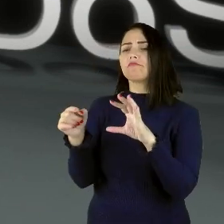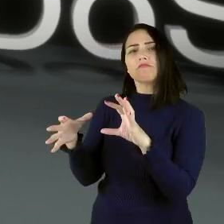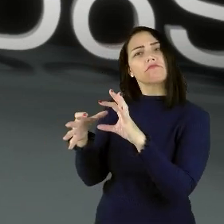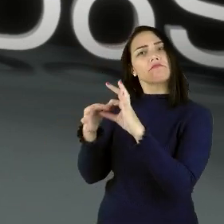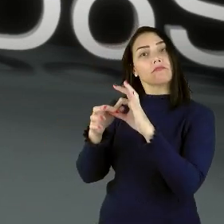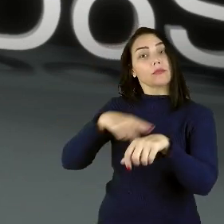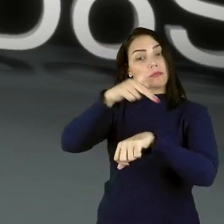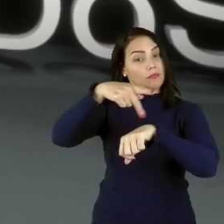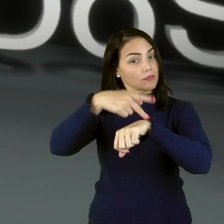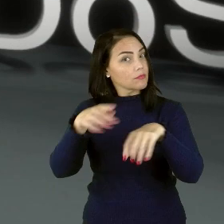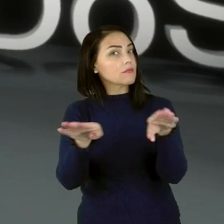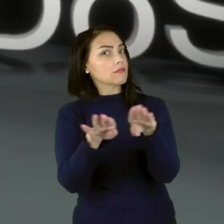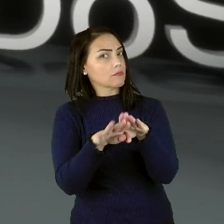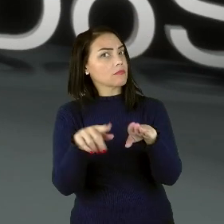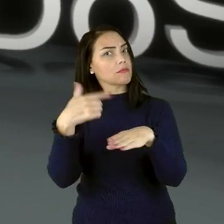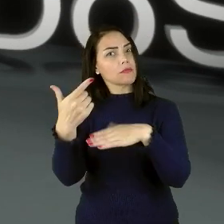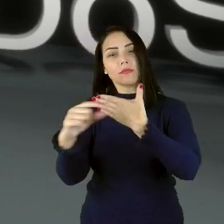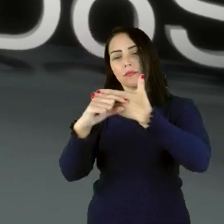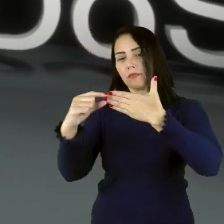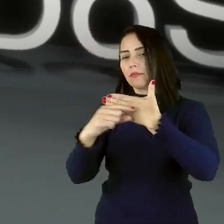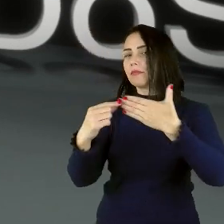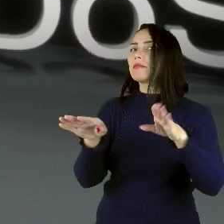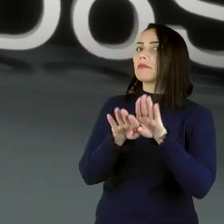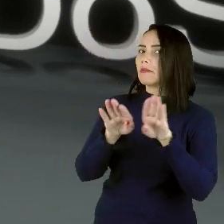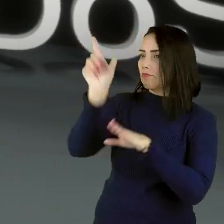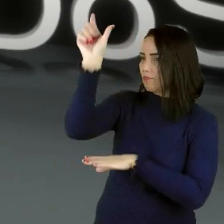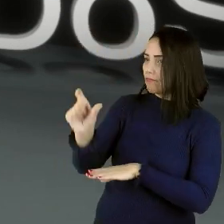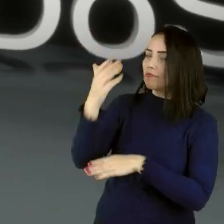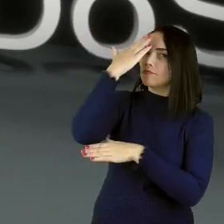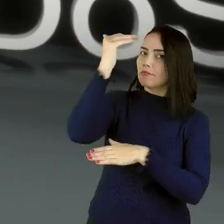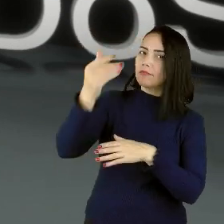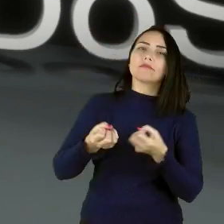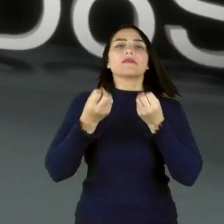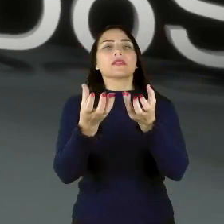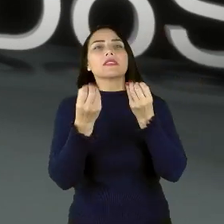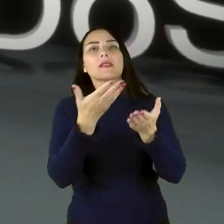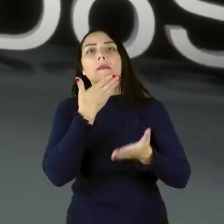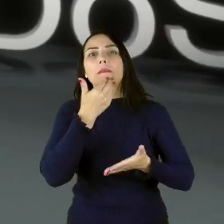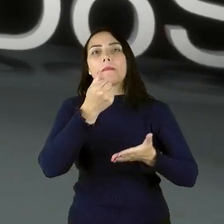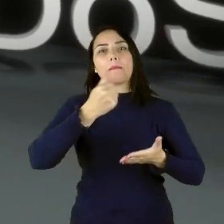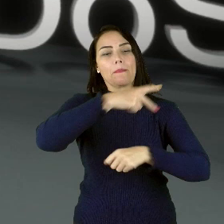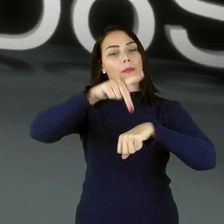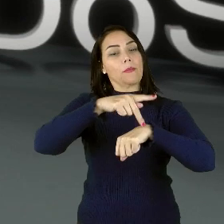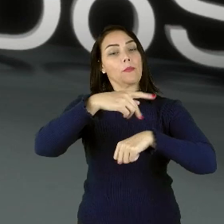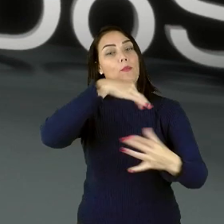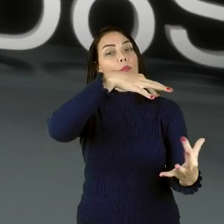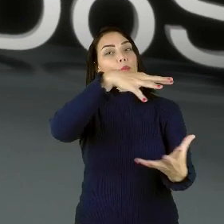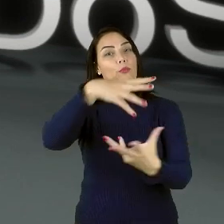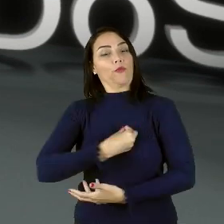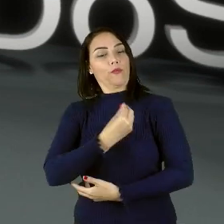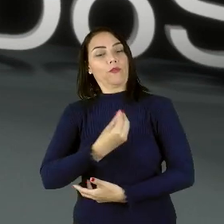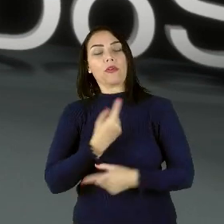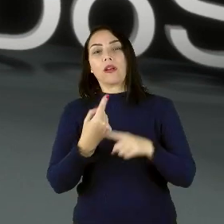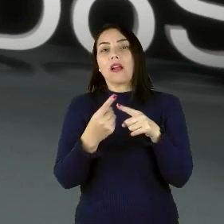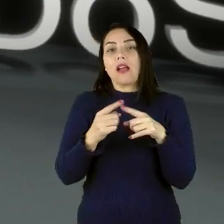a Holanda. Conforme o escritor Humberto Eco, ele diz que é o melhor país do mundo para se viver, né? Porque é um país